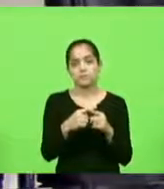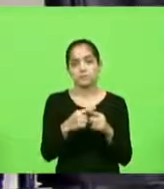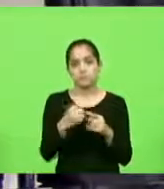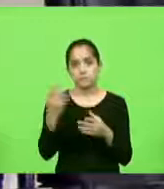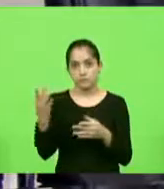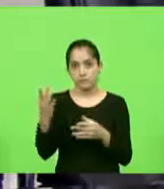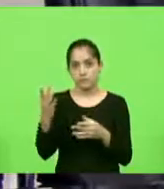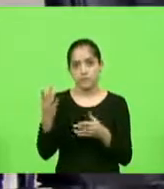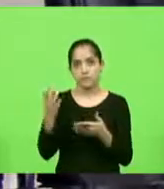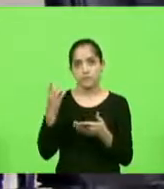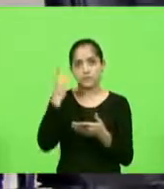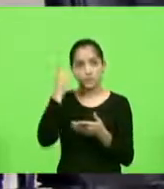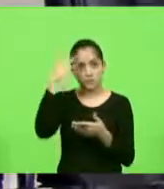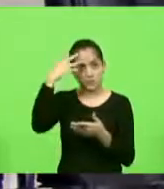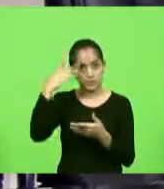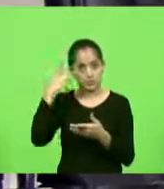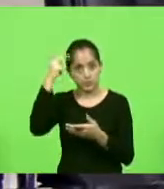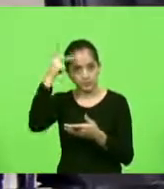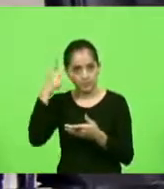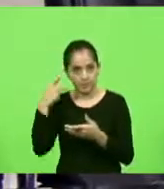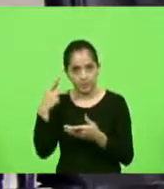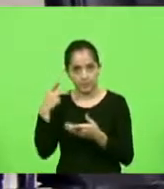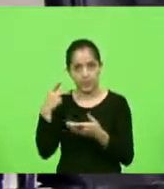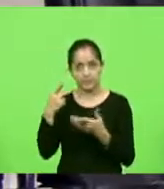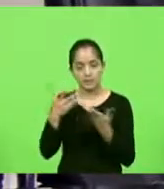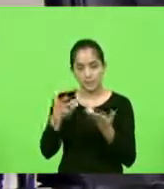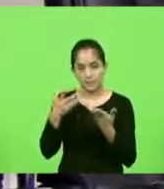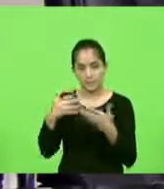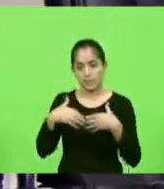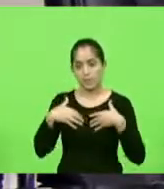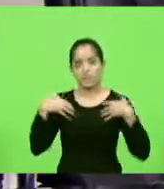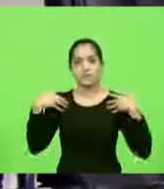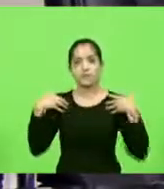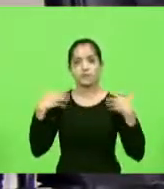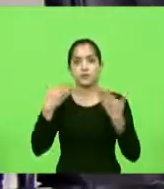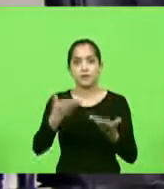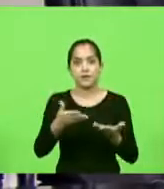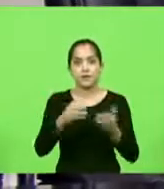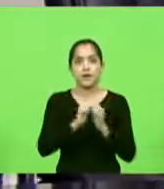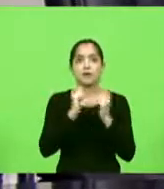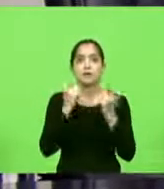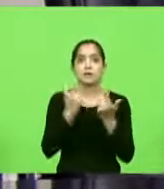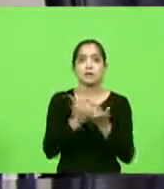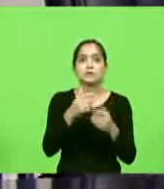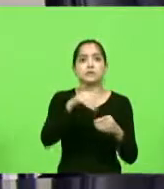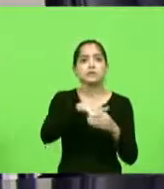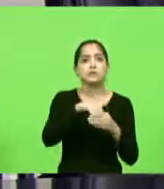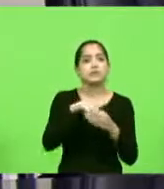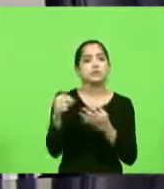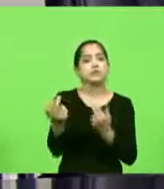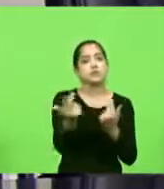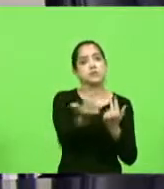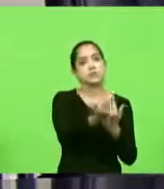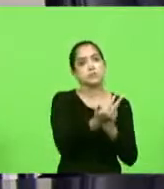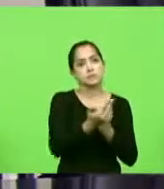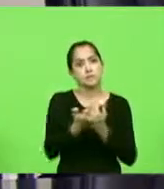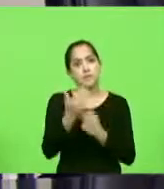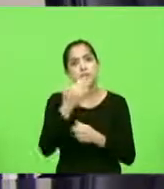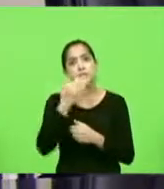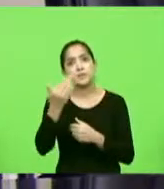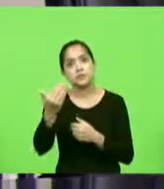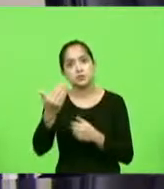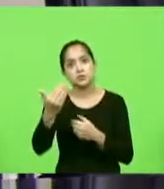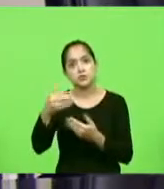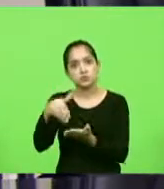deputada Paulinha quer homenagear, esta casa votou quase na unanimidade pedindo a